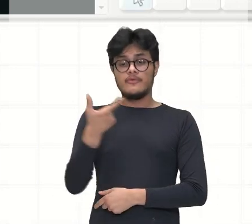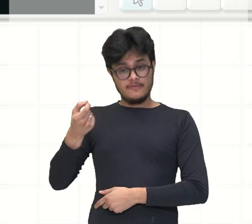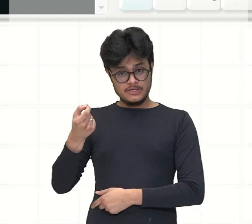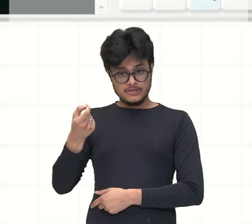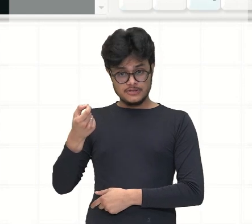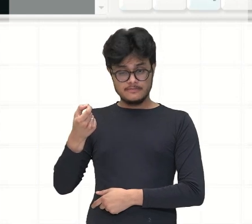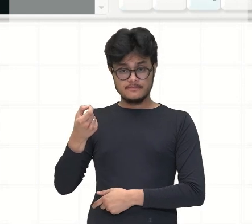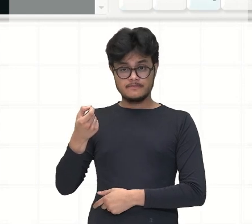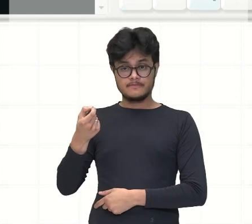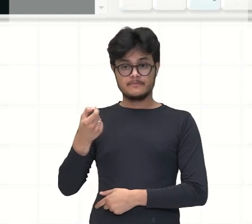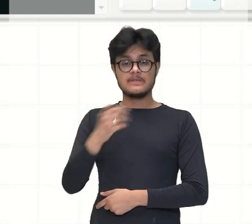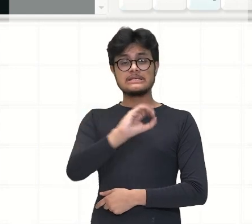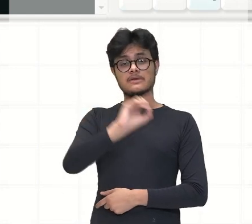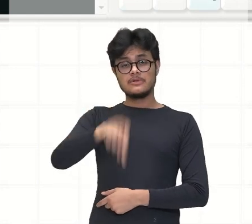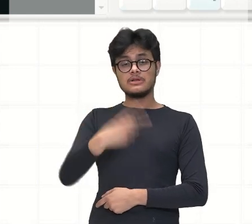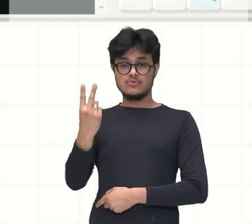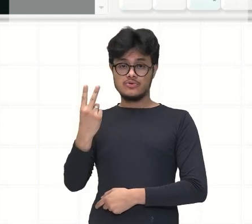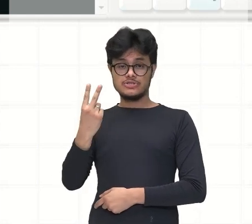20,